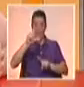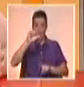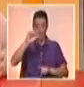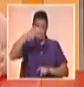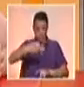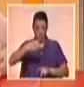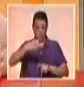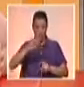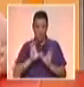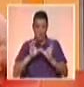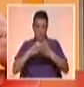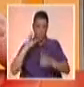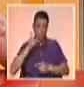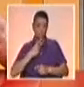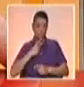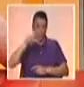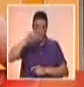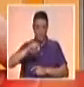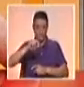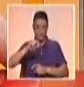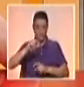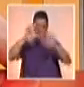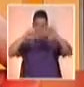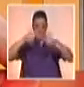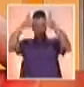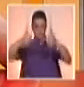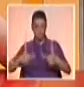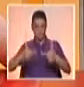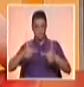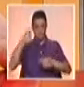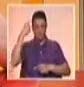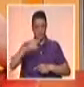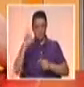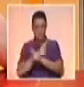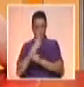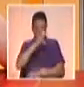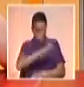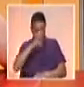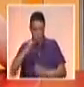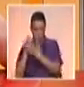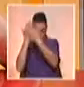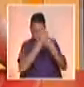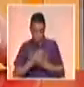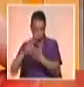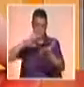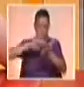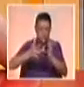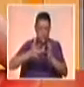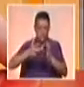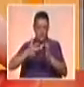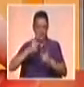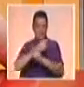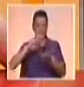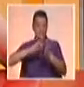comunidade de surdos envolvida, e essa página, portanto, vai reunindo artigos científicos de estudiosos brasileiros. Destaque-se que